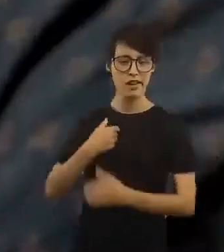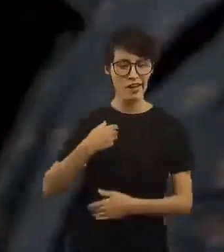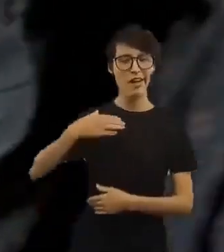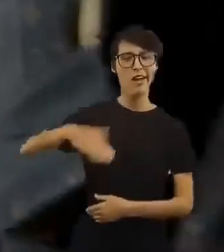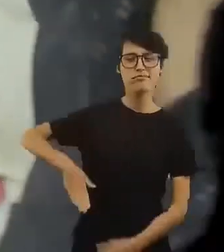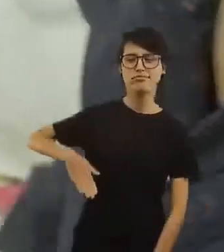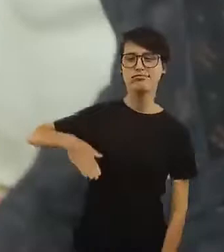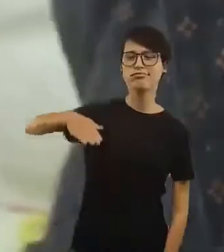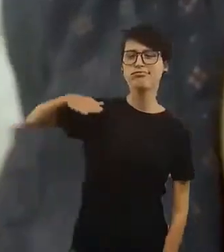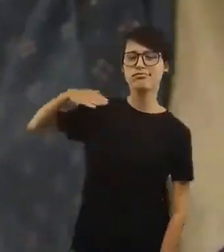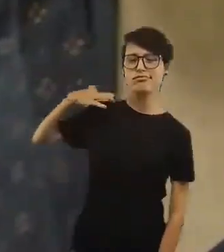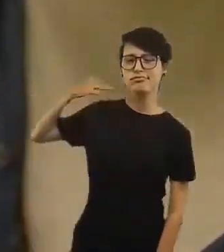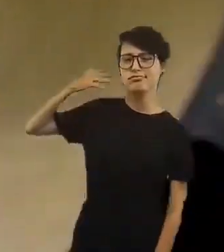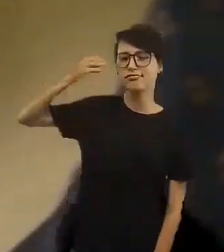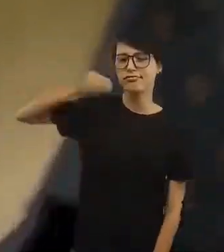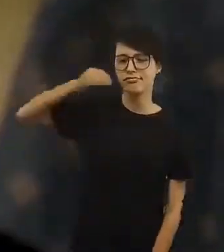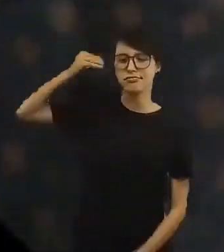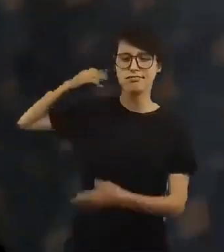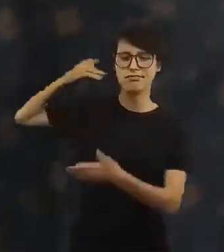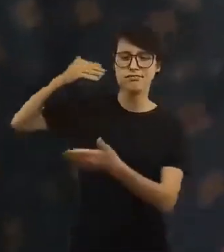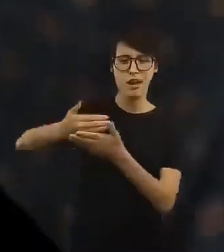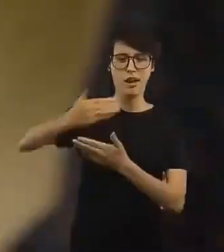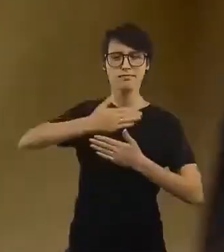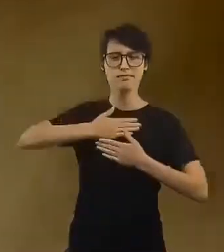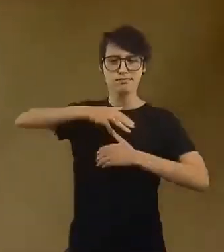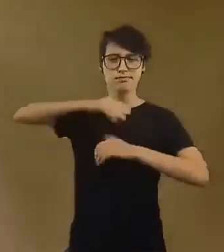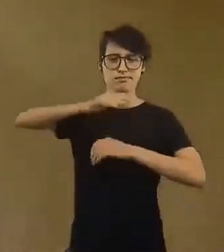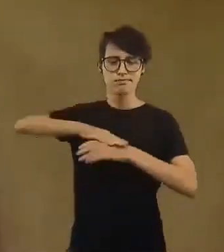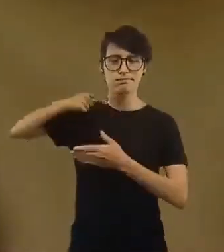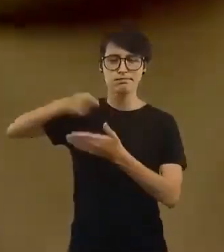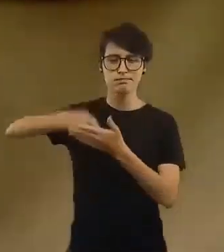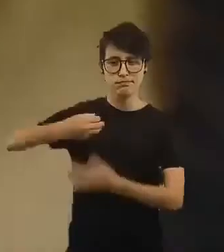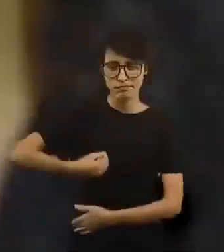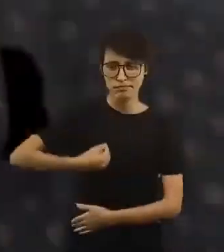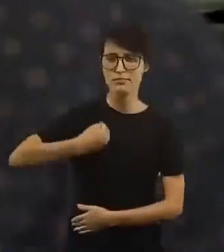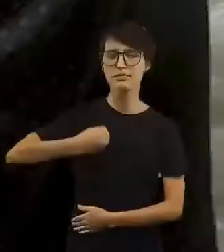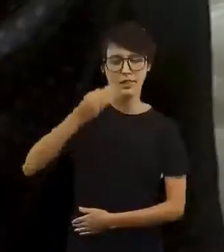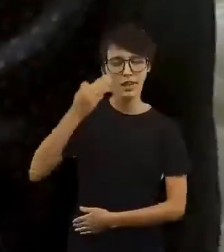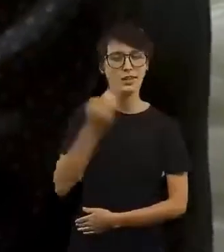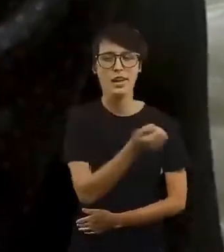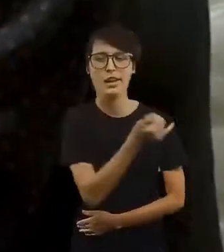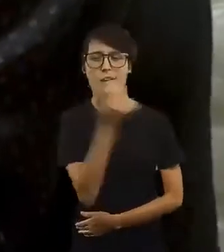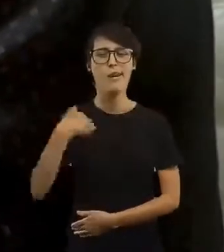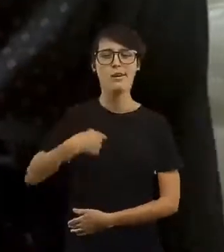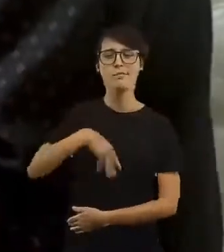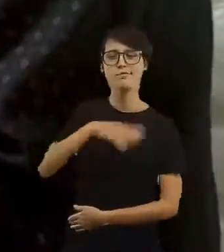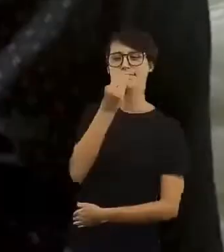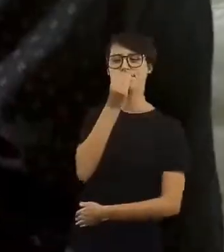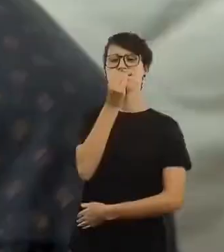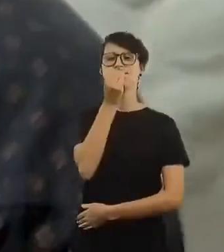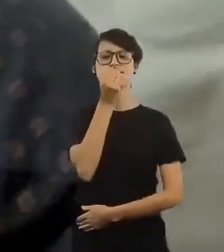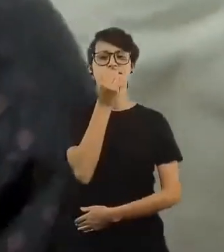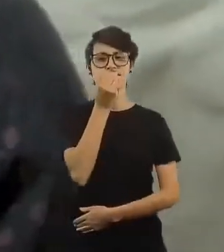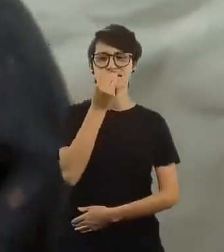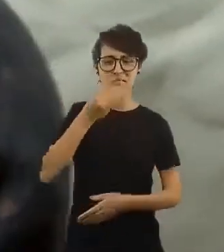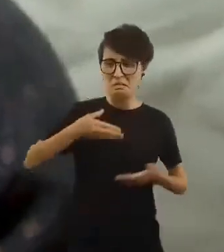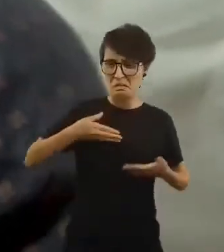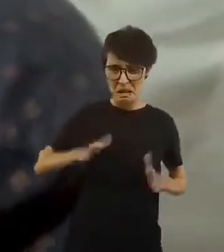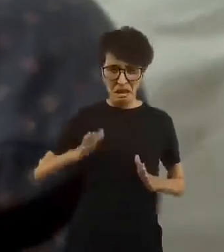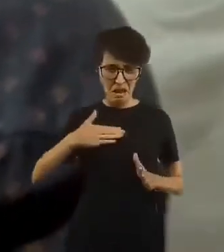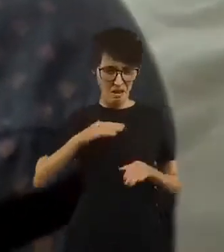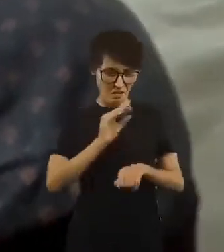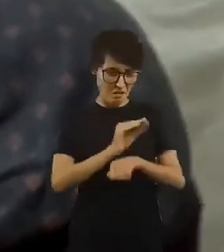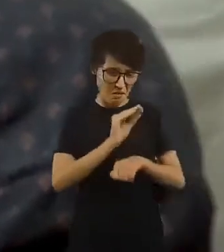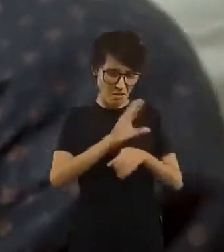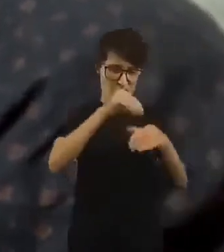Meu caminho fui eu que trilhei. Na vida só eu sei quantas vezes me calei. Não nasci pra ser dona de casa. Eu vim